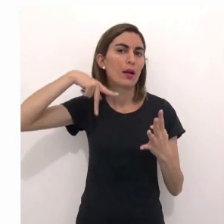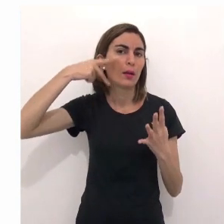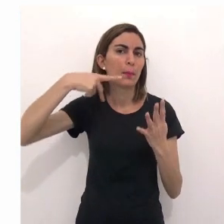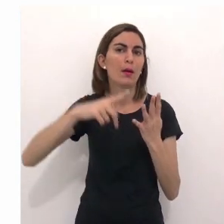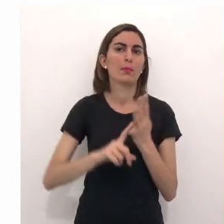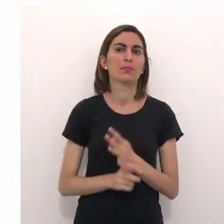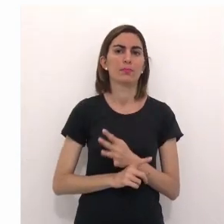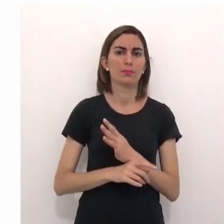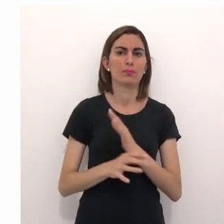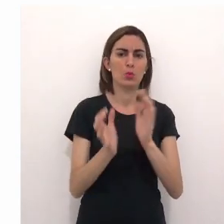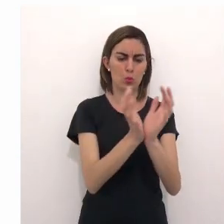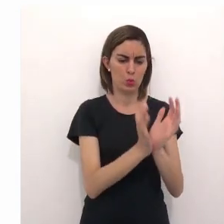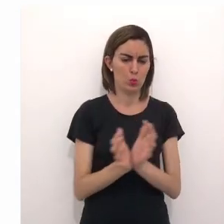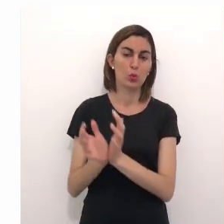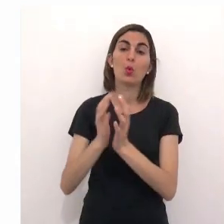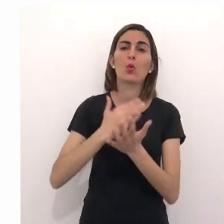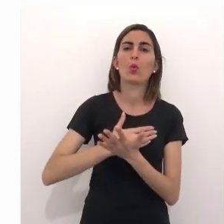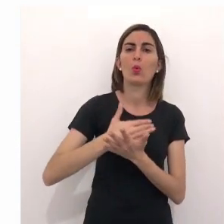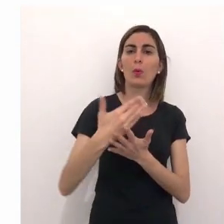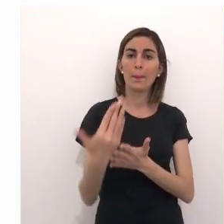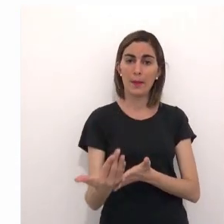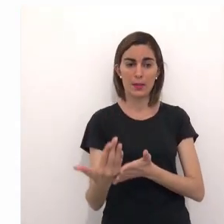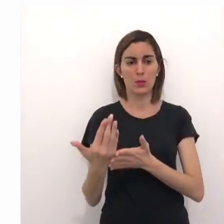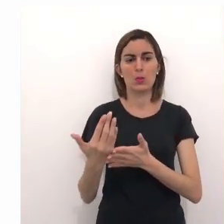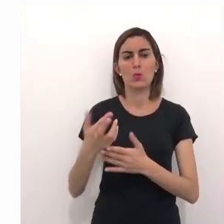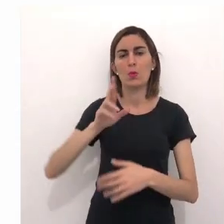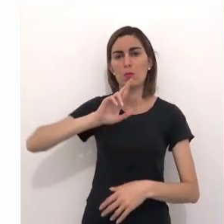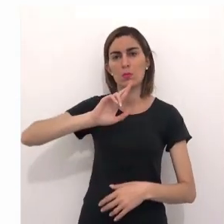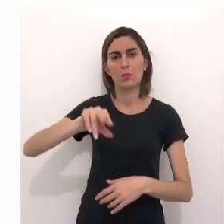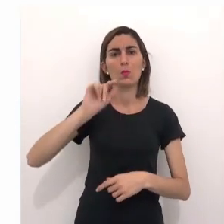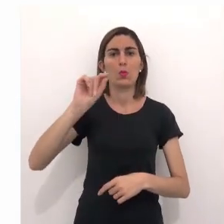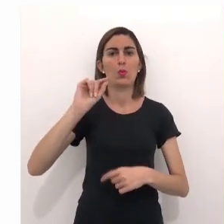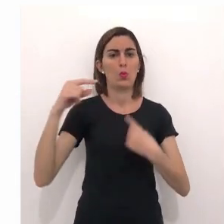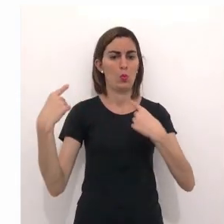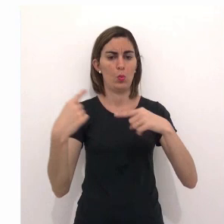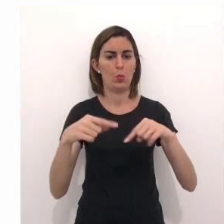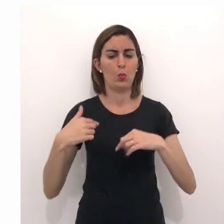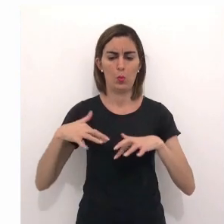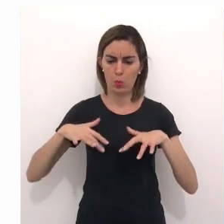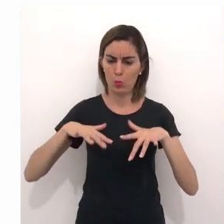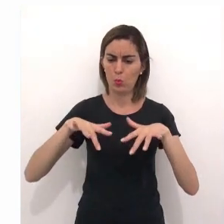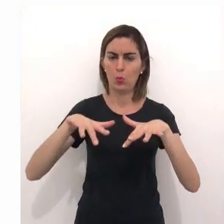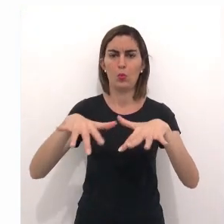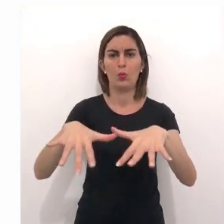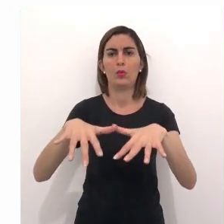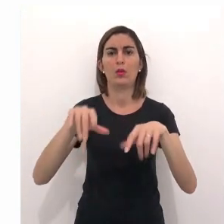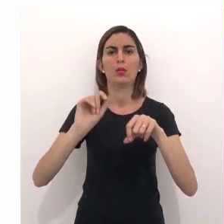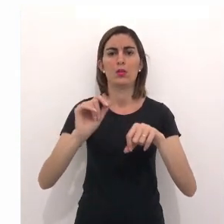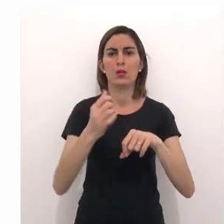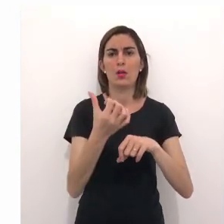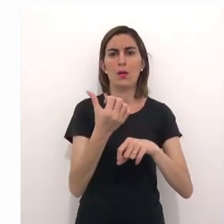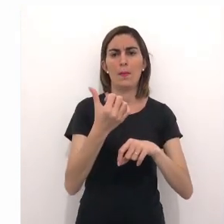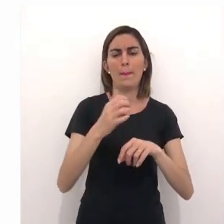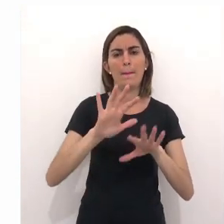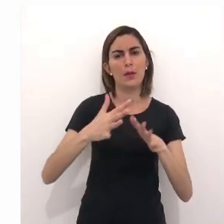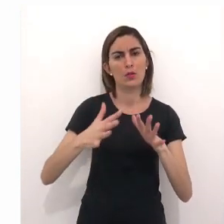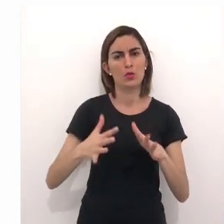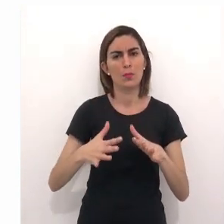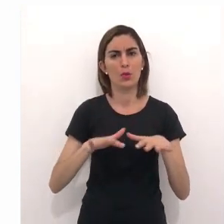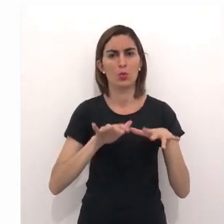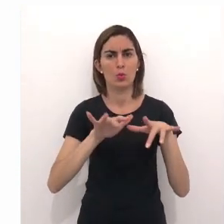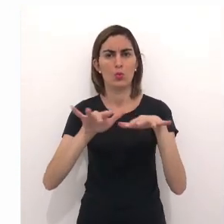Ela iniciou-se em resposta ao avanço de cismeiros que invadiram